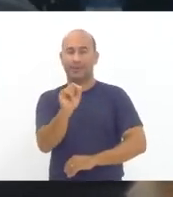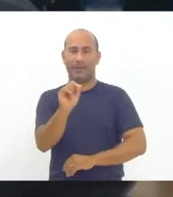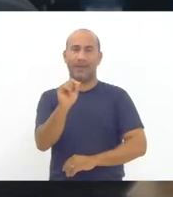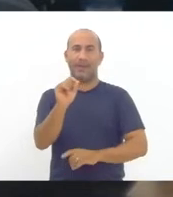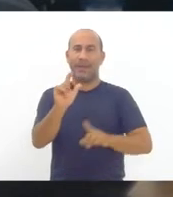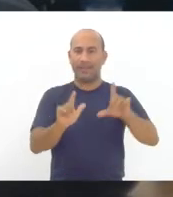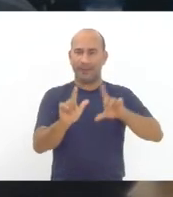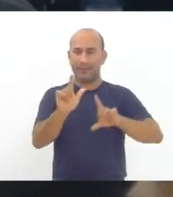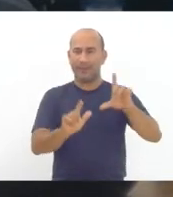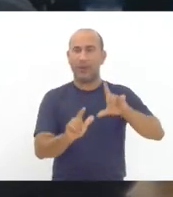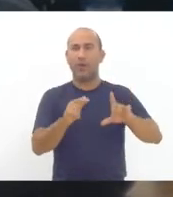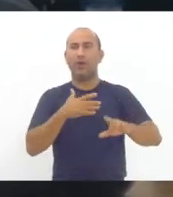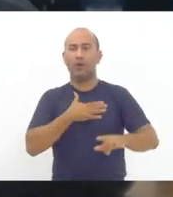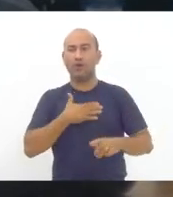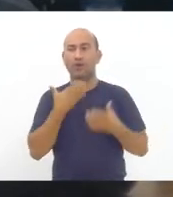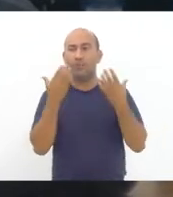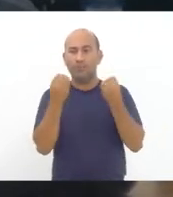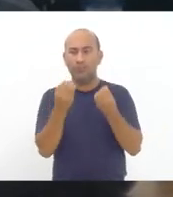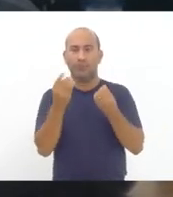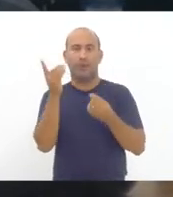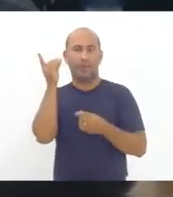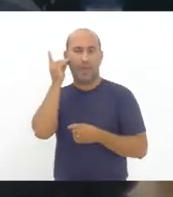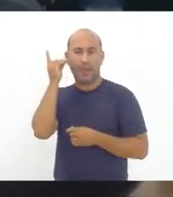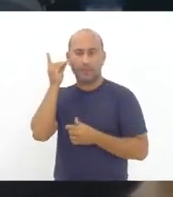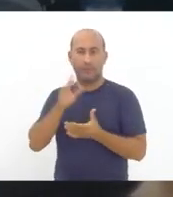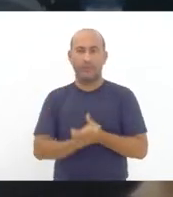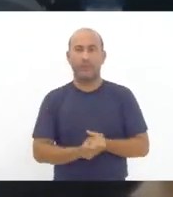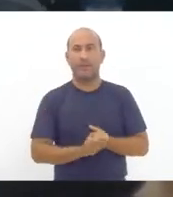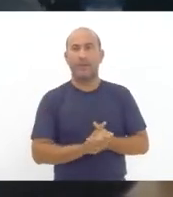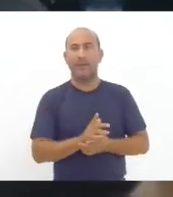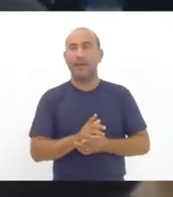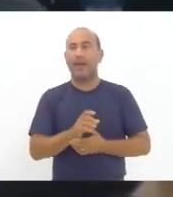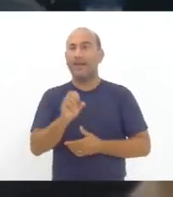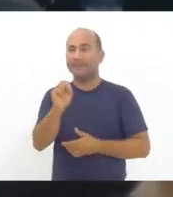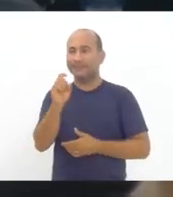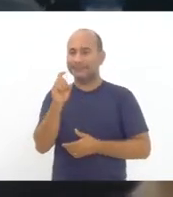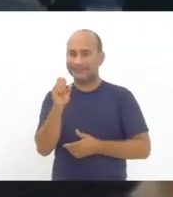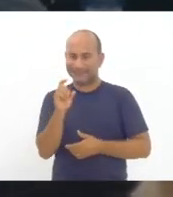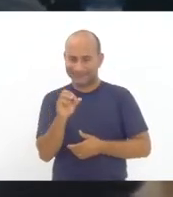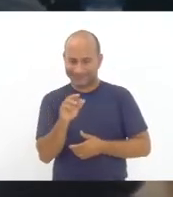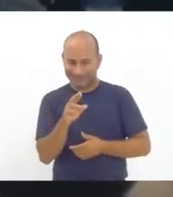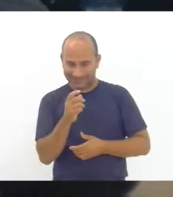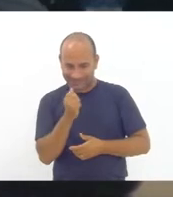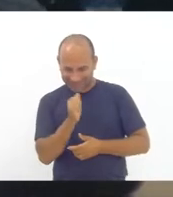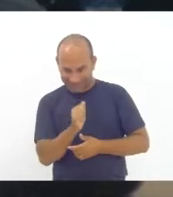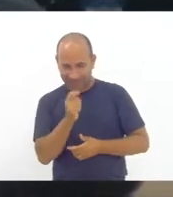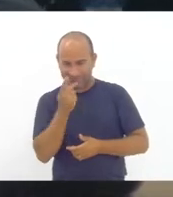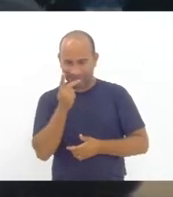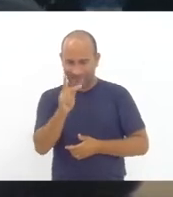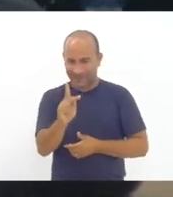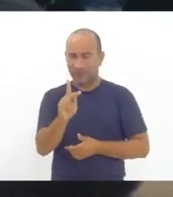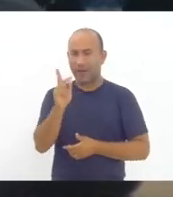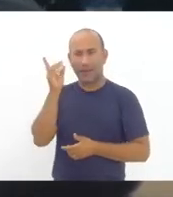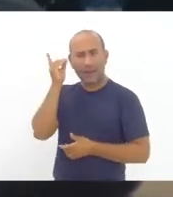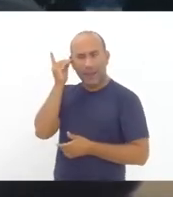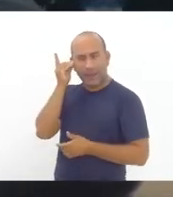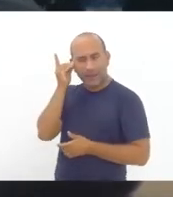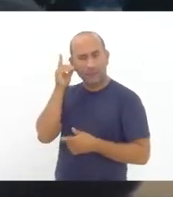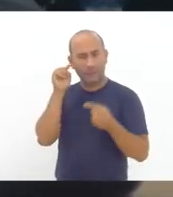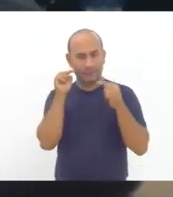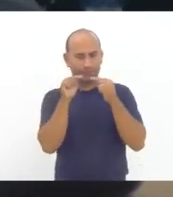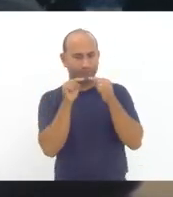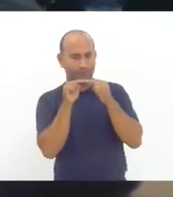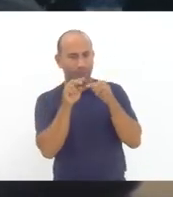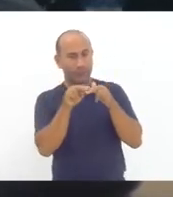e por isso que eu gosto muito da rádio e o segundo ponto né a Sandra falou da relação dela com a Rádio rap também eu tenho uma relação também com a rádio